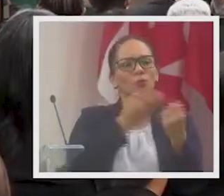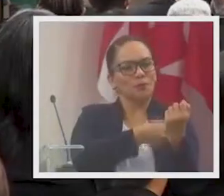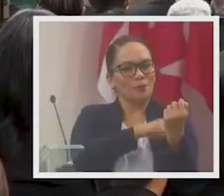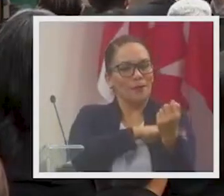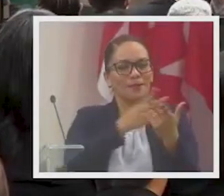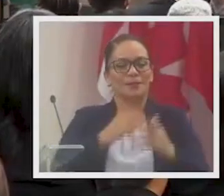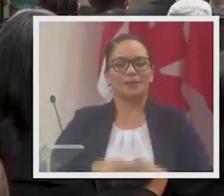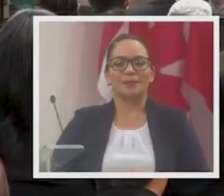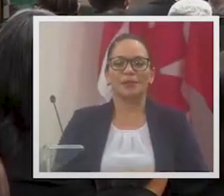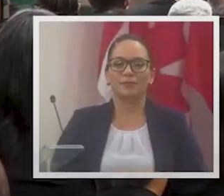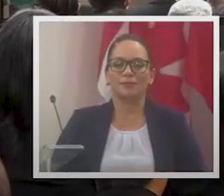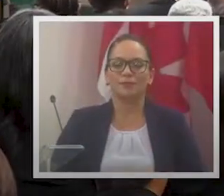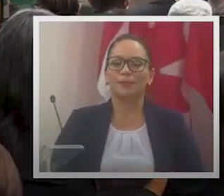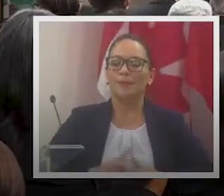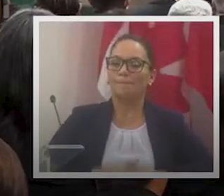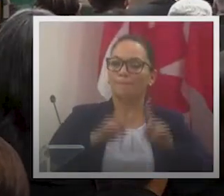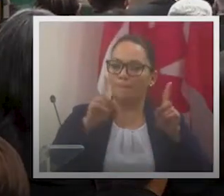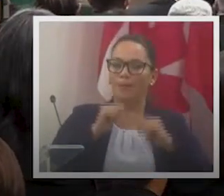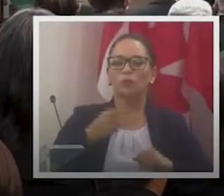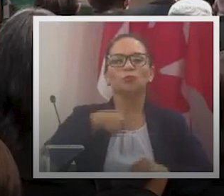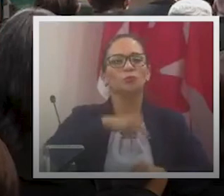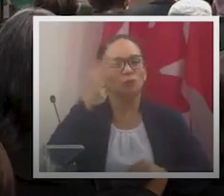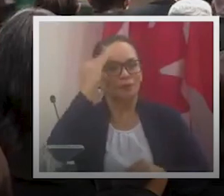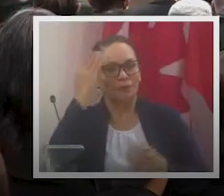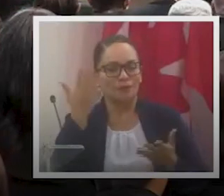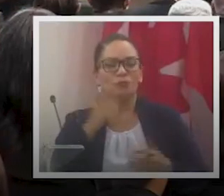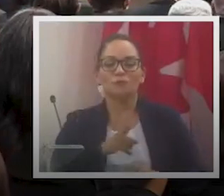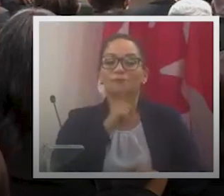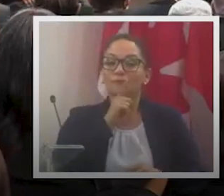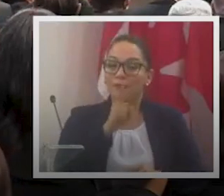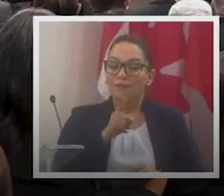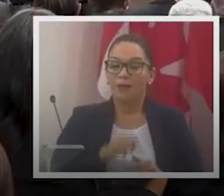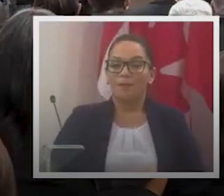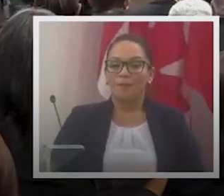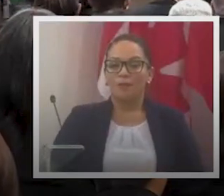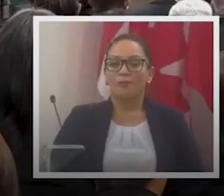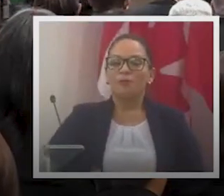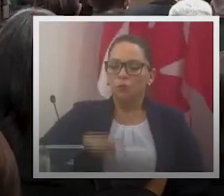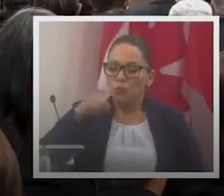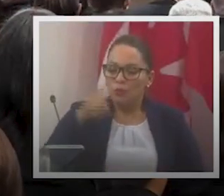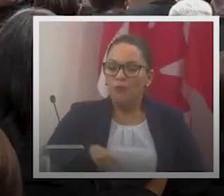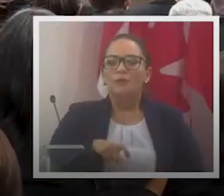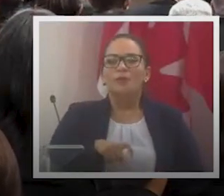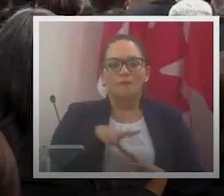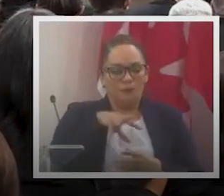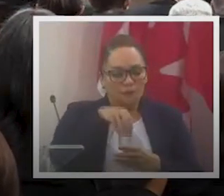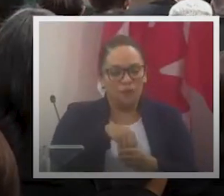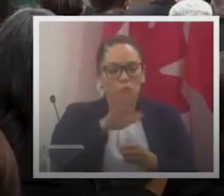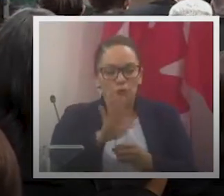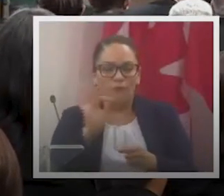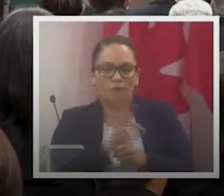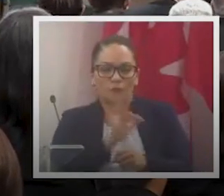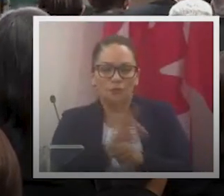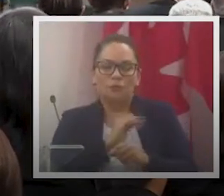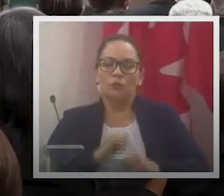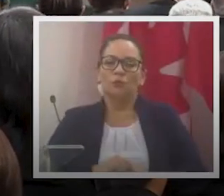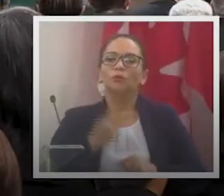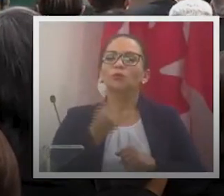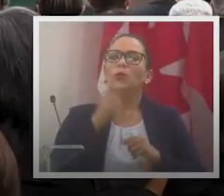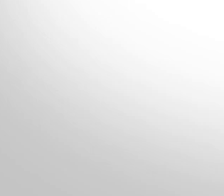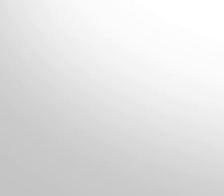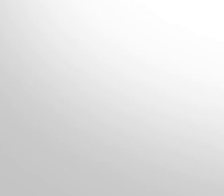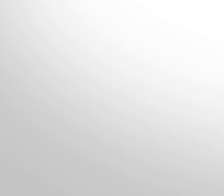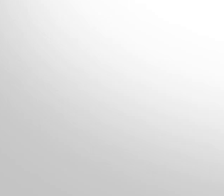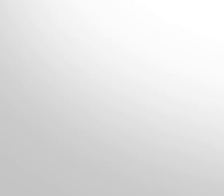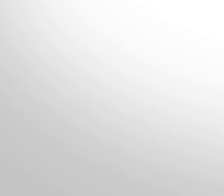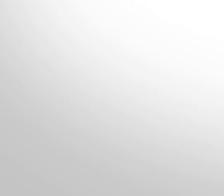as sessões de julgamento da corte interamericana de direitos humanos podem ser conferidas no canal da corte IDH no